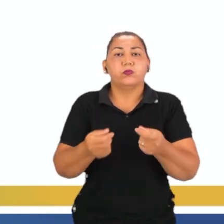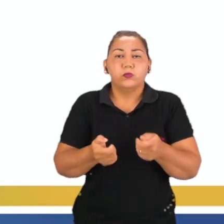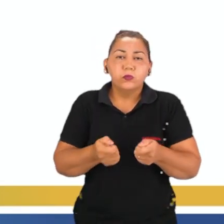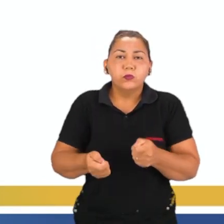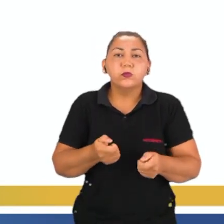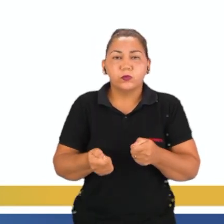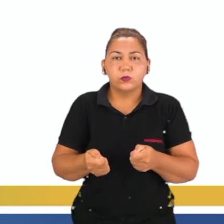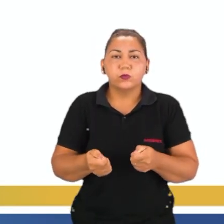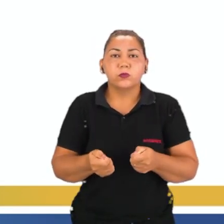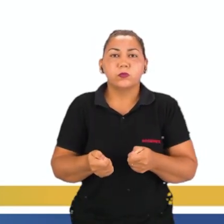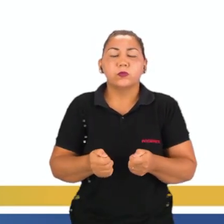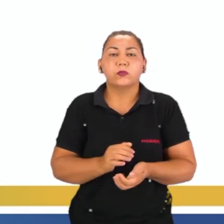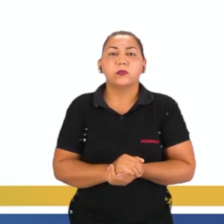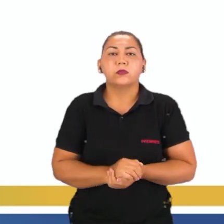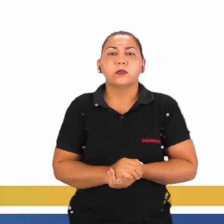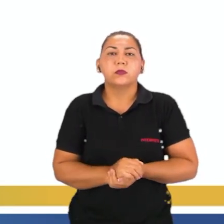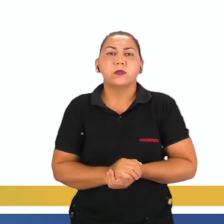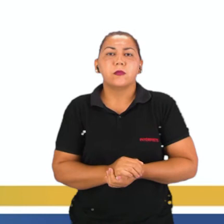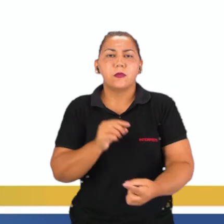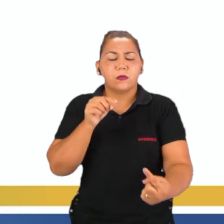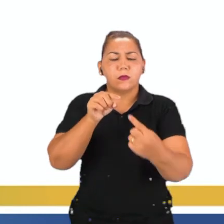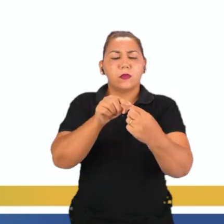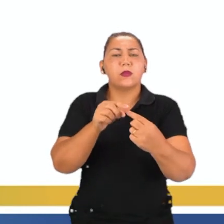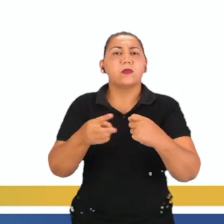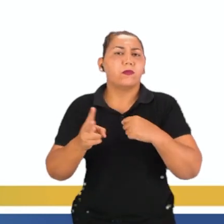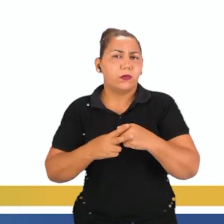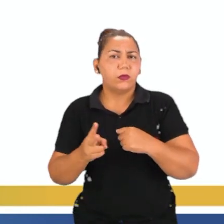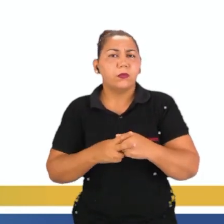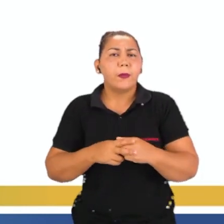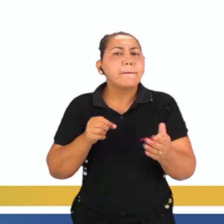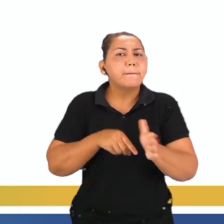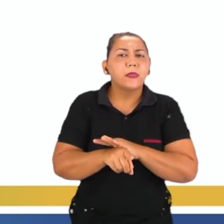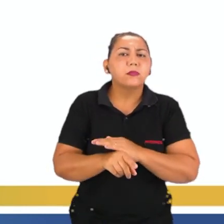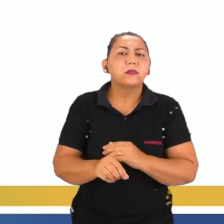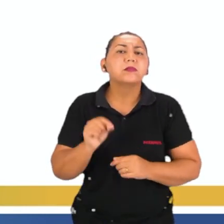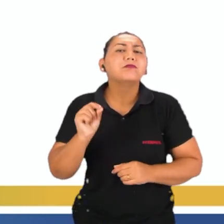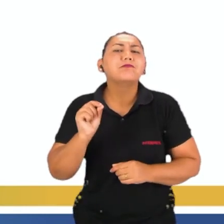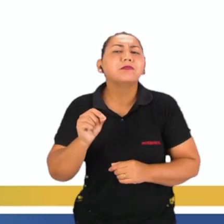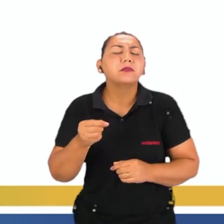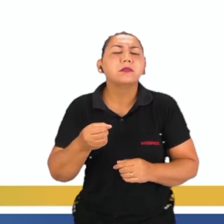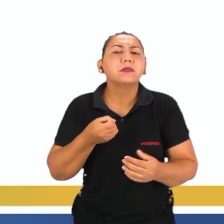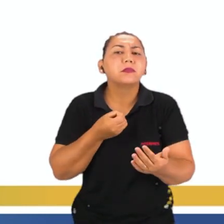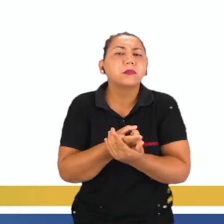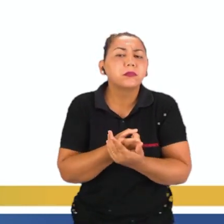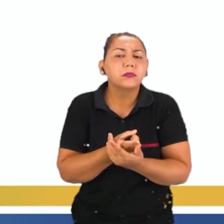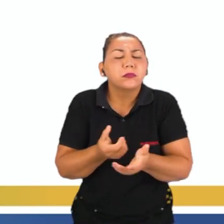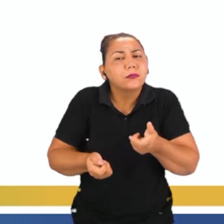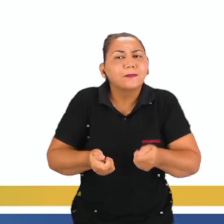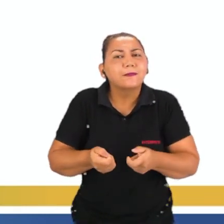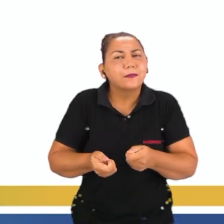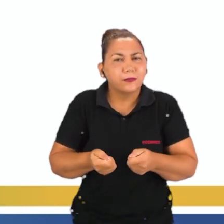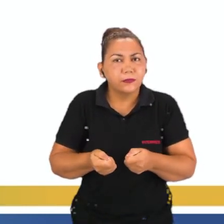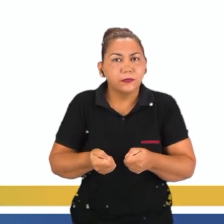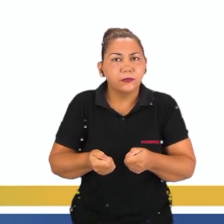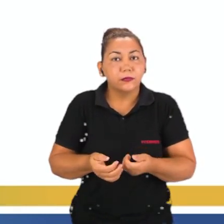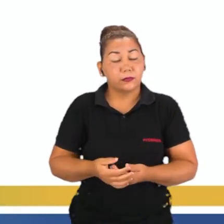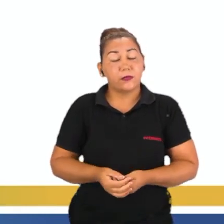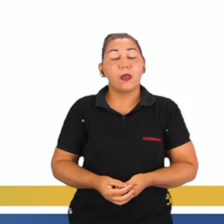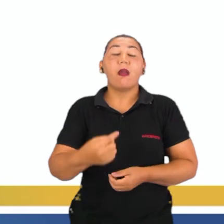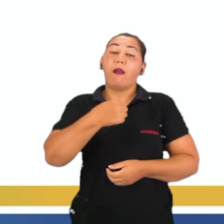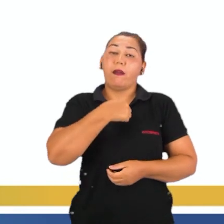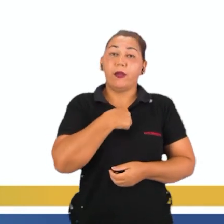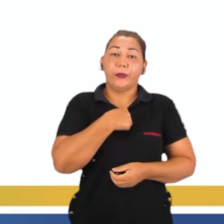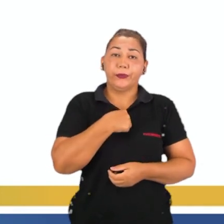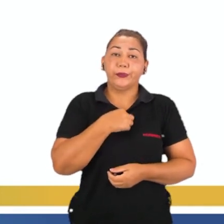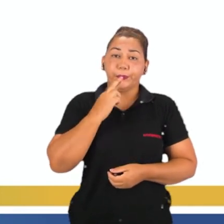a ele. Quem comprou jogos de videogame? Eu. Como nós temos apenas um núcleo do sujeito, temos